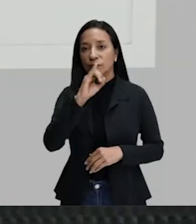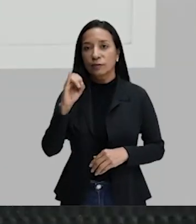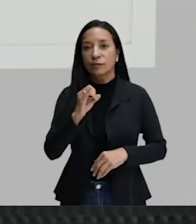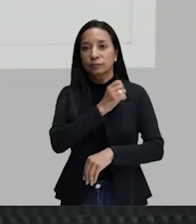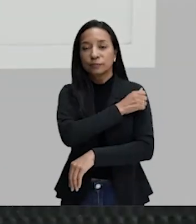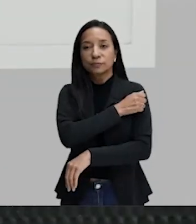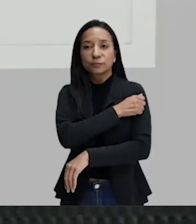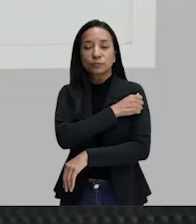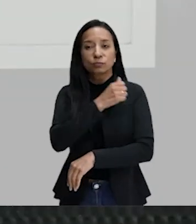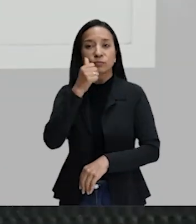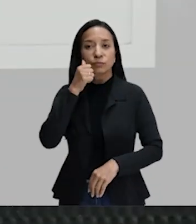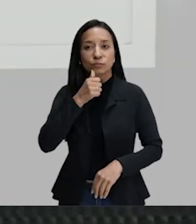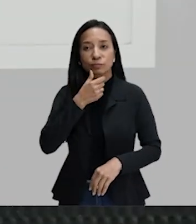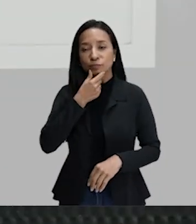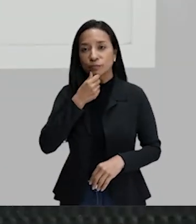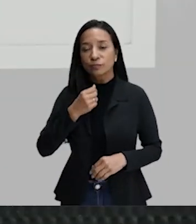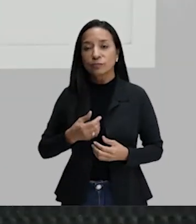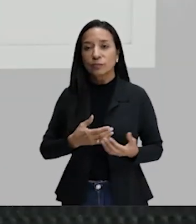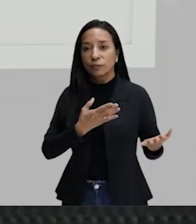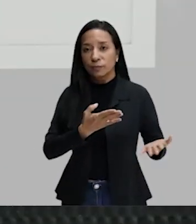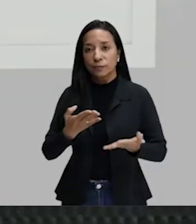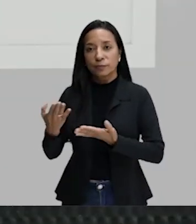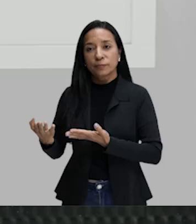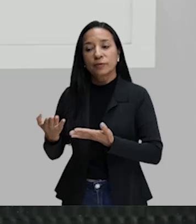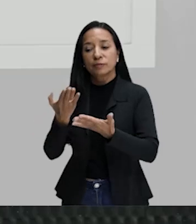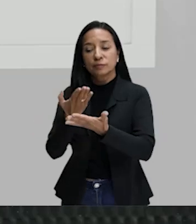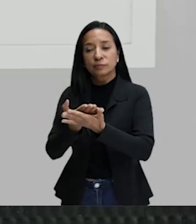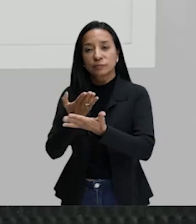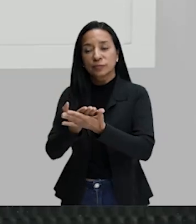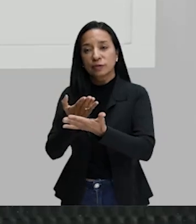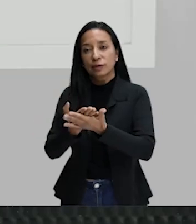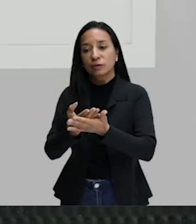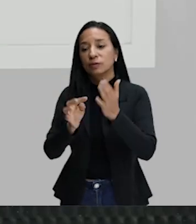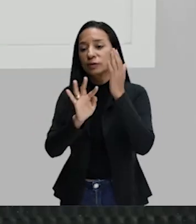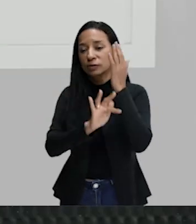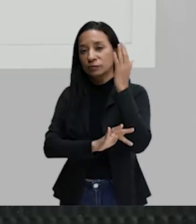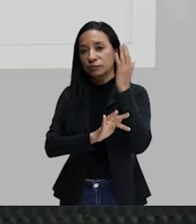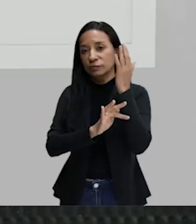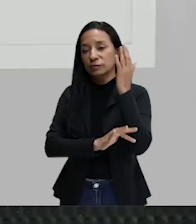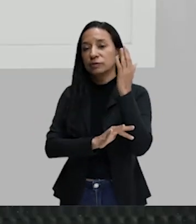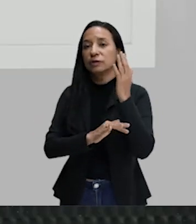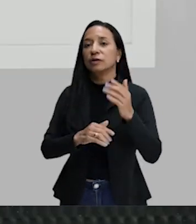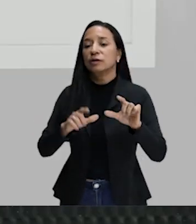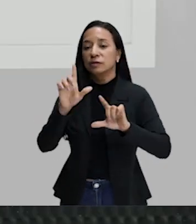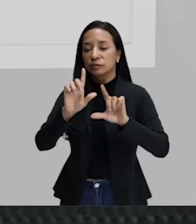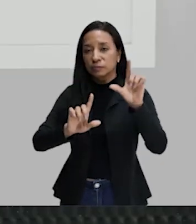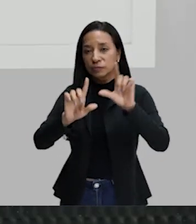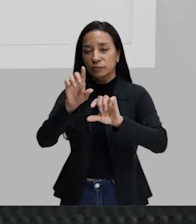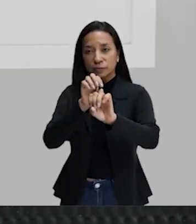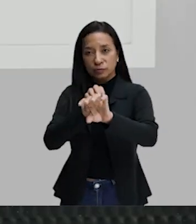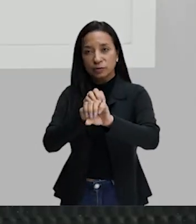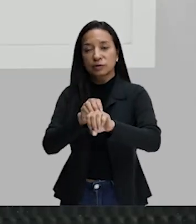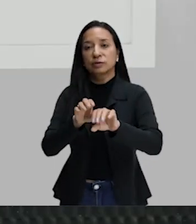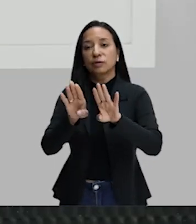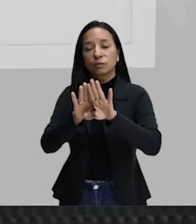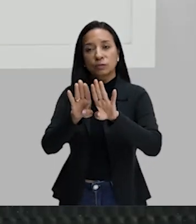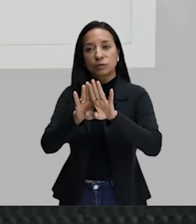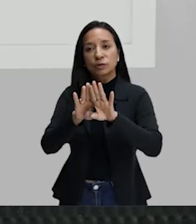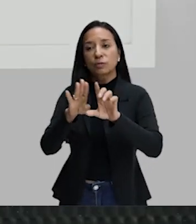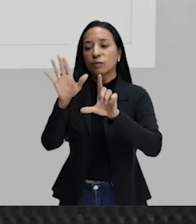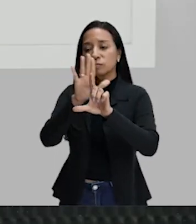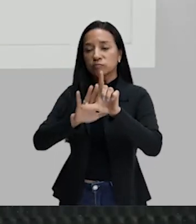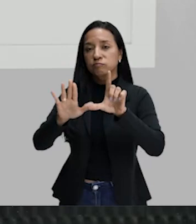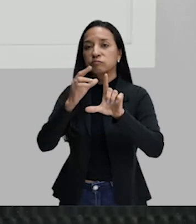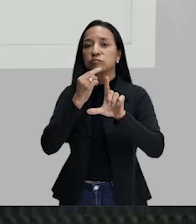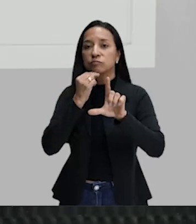aluna, olá aluno. Seja bem-vindo a mais uma aula de Física, aqui pela TV Educação e também pela plataforma Gonçalves Dias. Bom, na